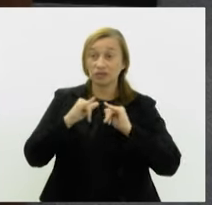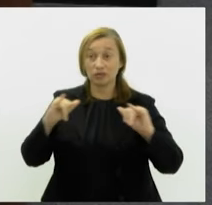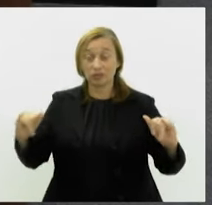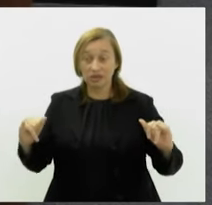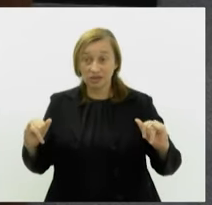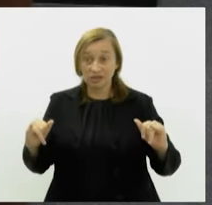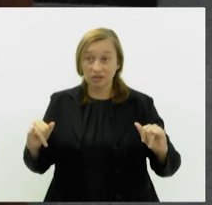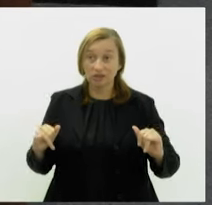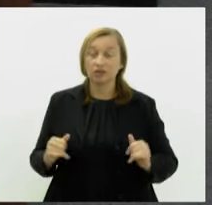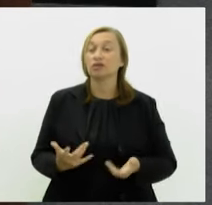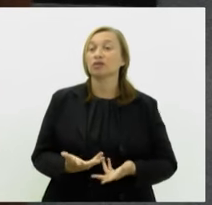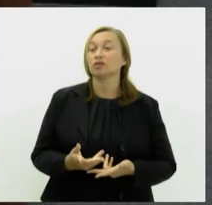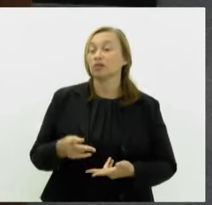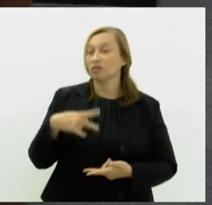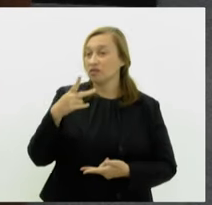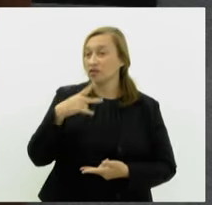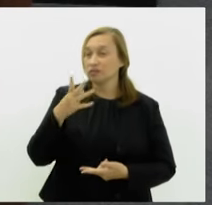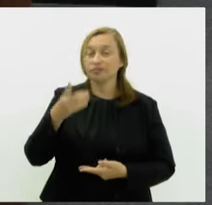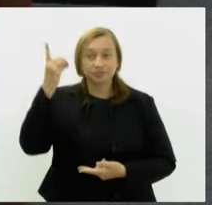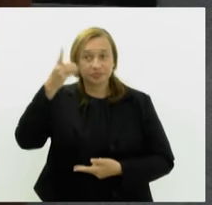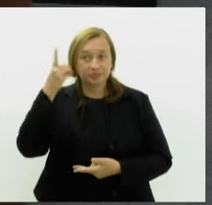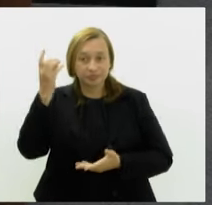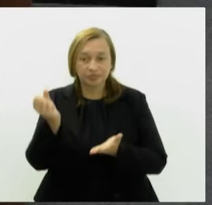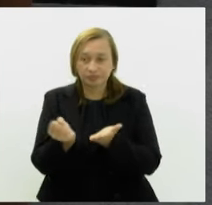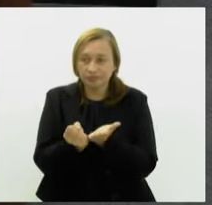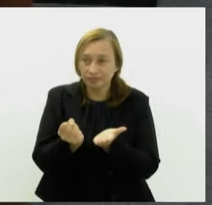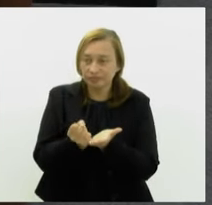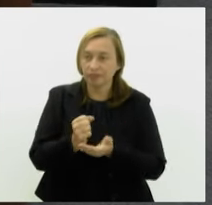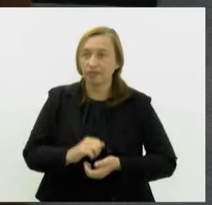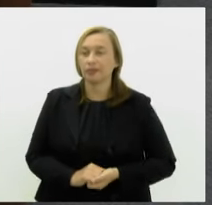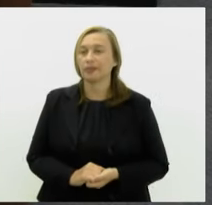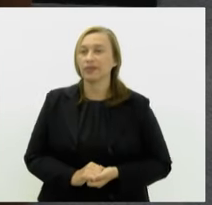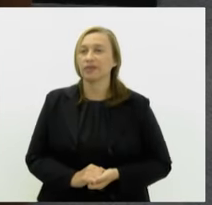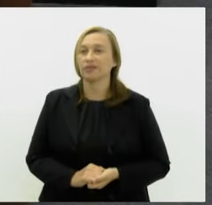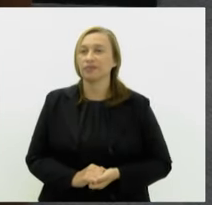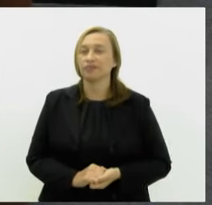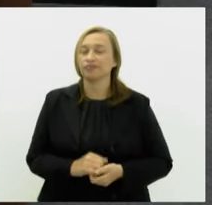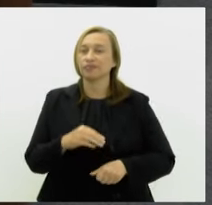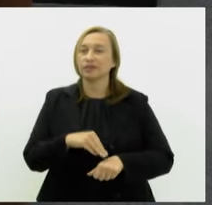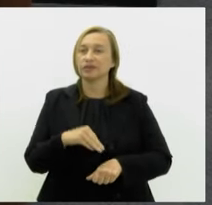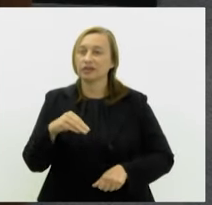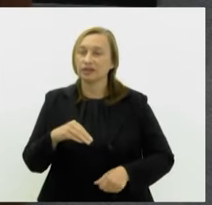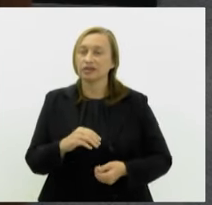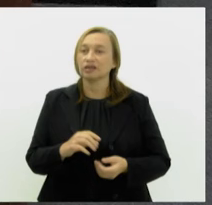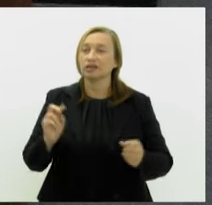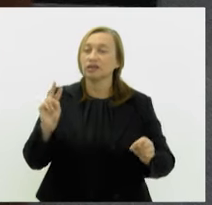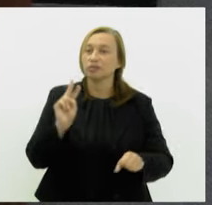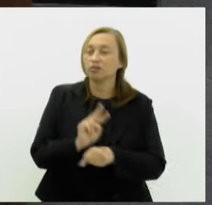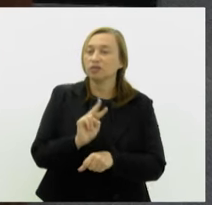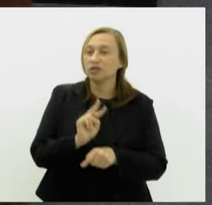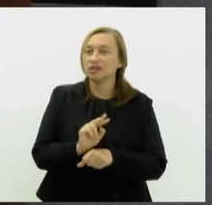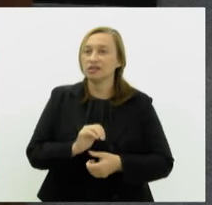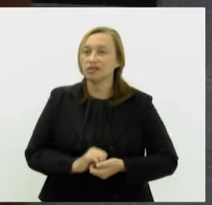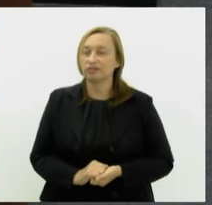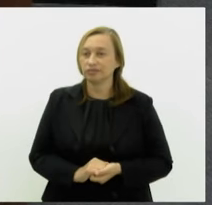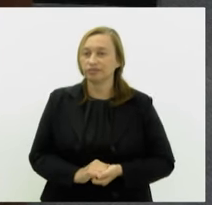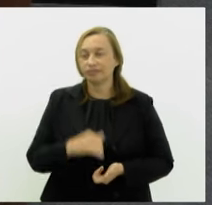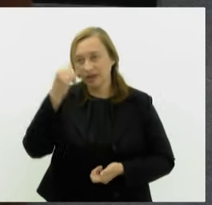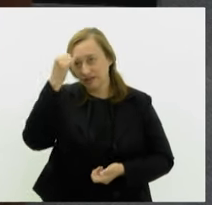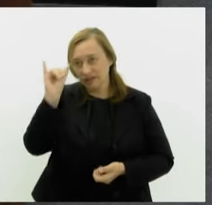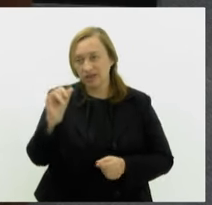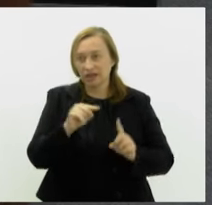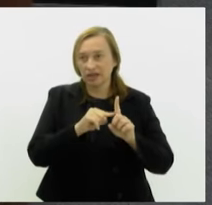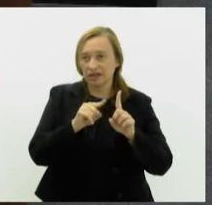Como também levantou o deputado Samuel Malafaia, fala de diversos métodos de prevenção da